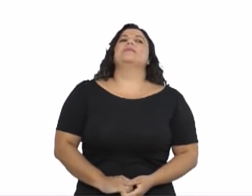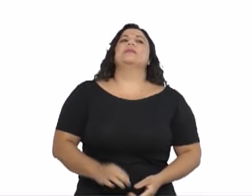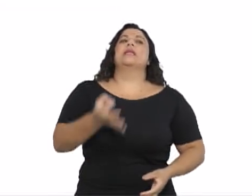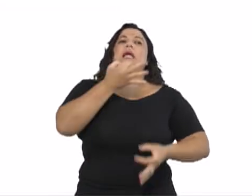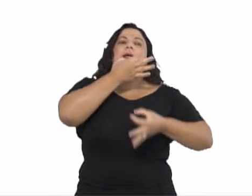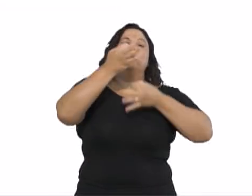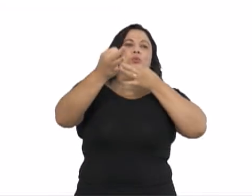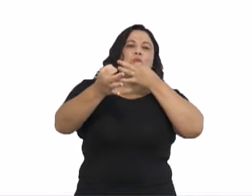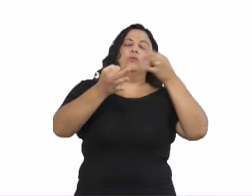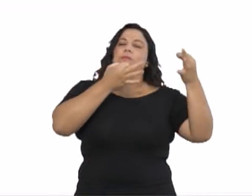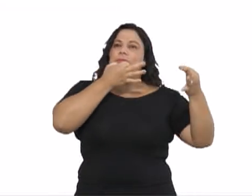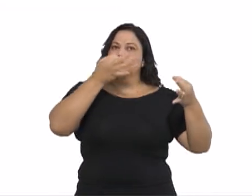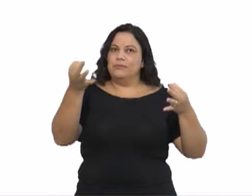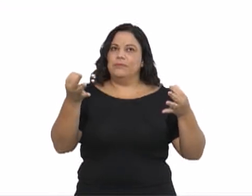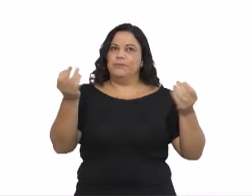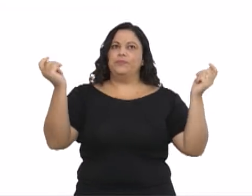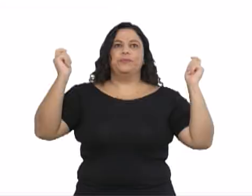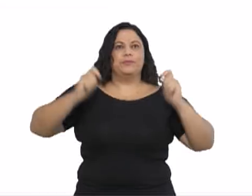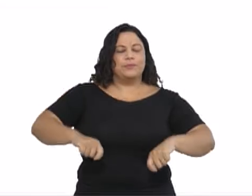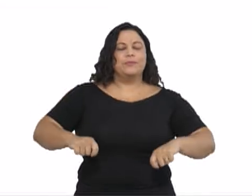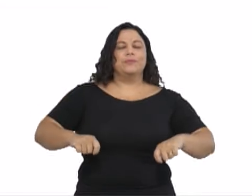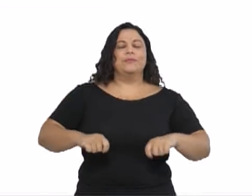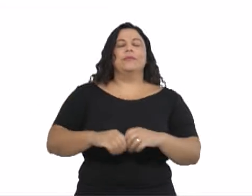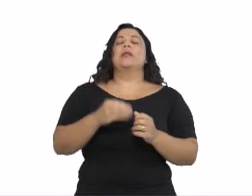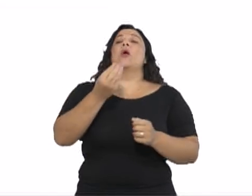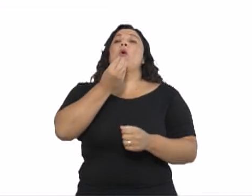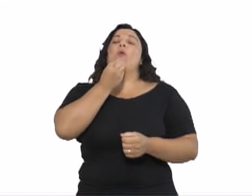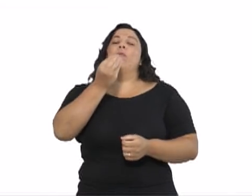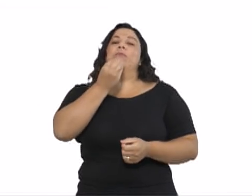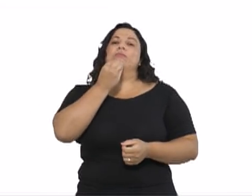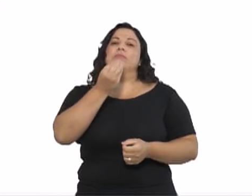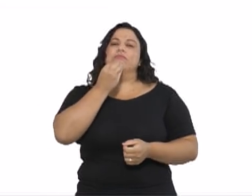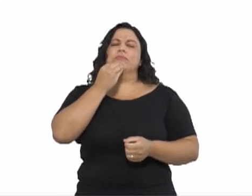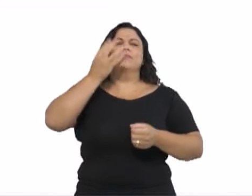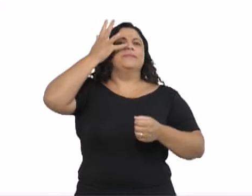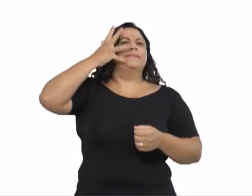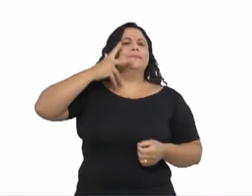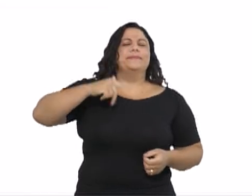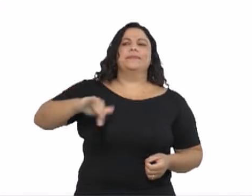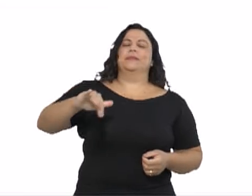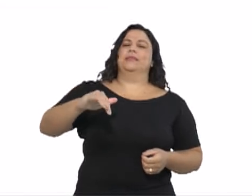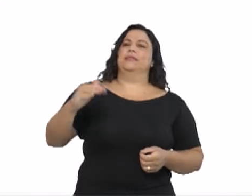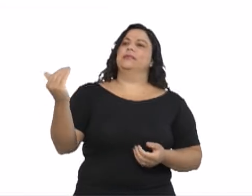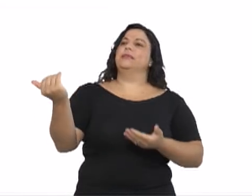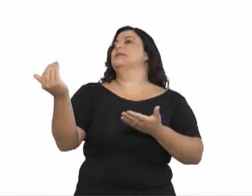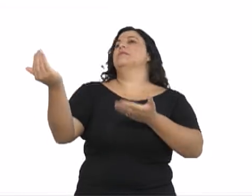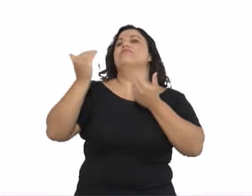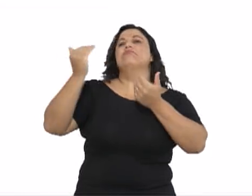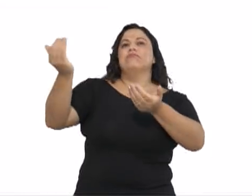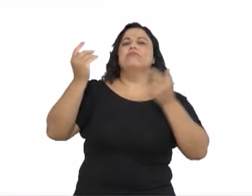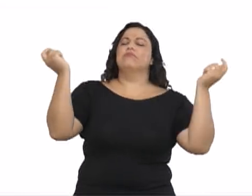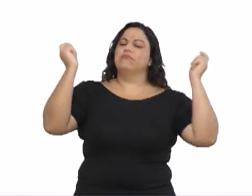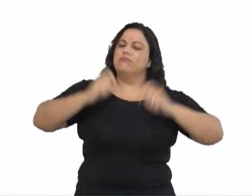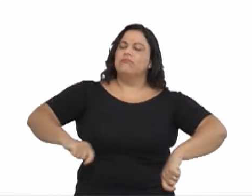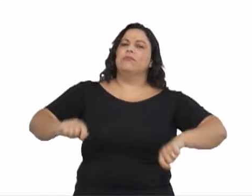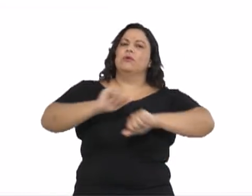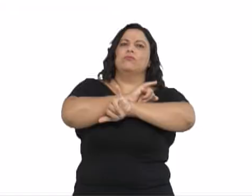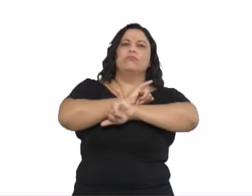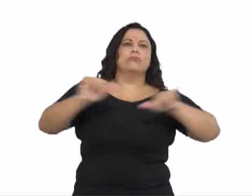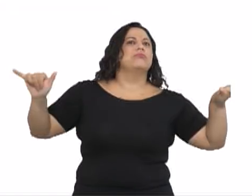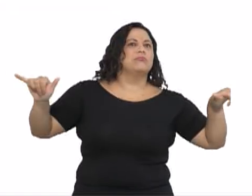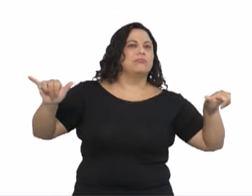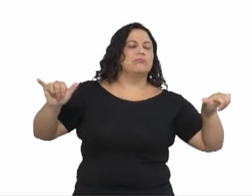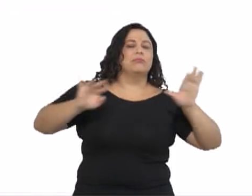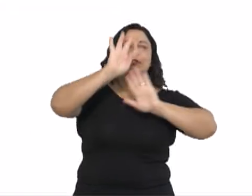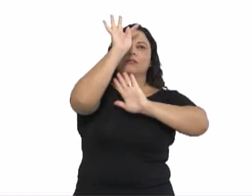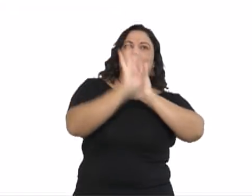oferecer oportunidades para que crianças e jovens possam escrever e publicar seus próprios textos? Por quê? Olha aí o que a